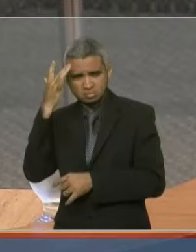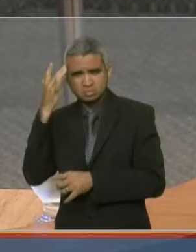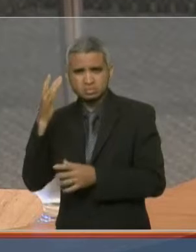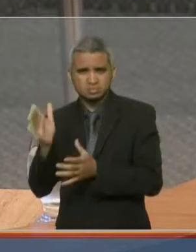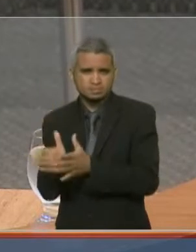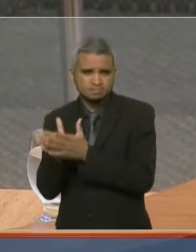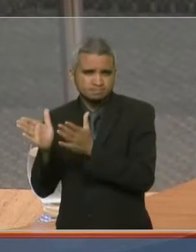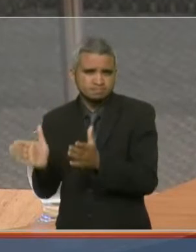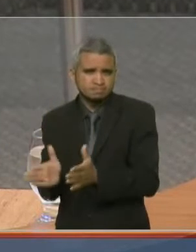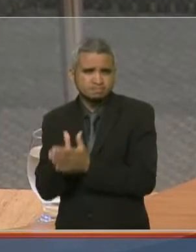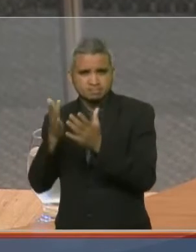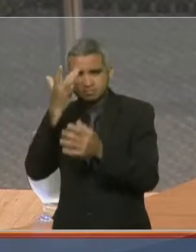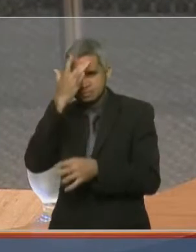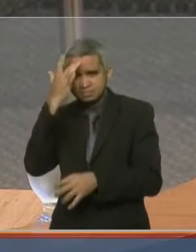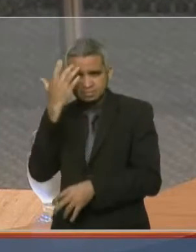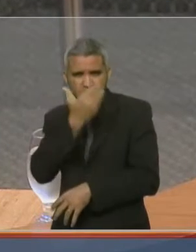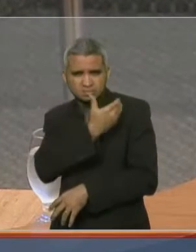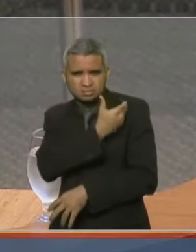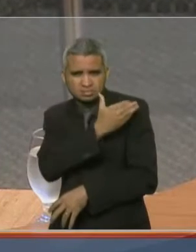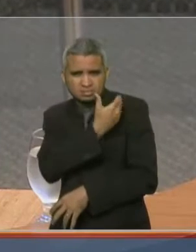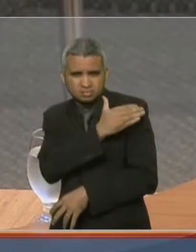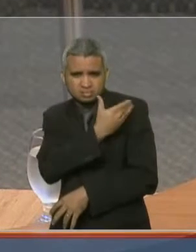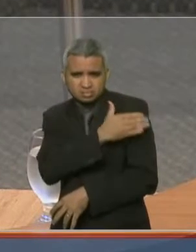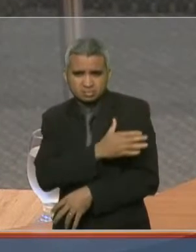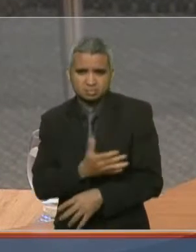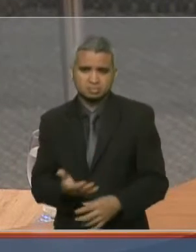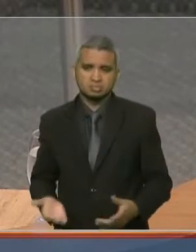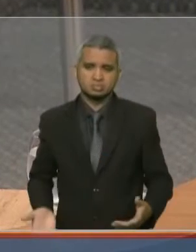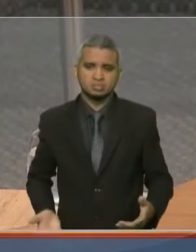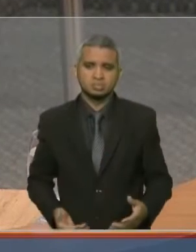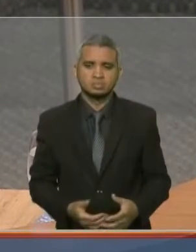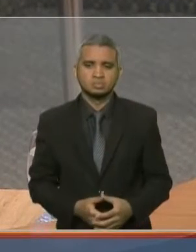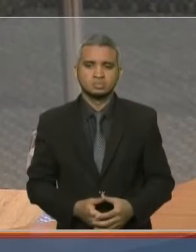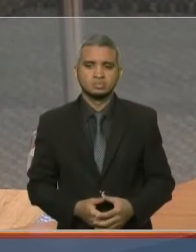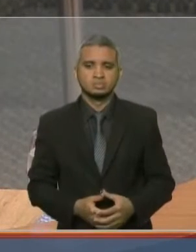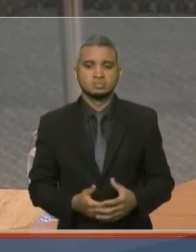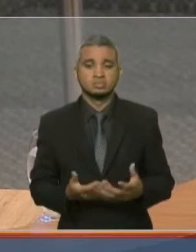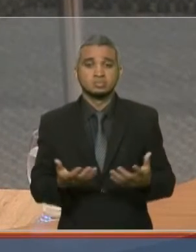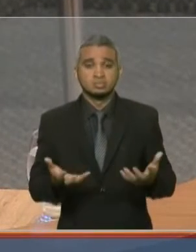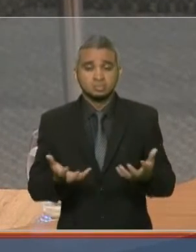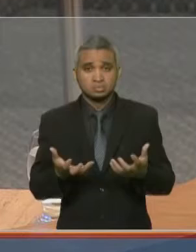E, relembrando estes 9 imperativos, eu quero encerrar minha